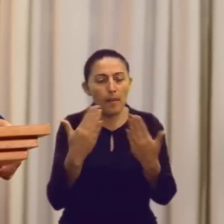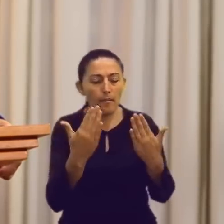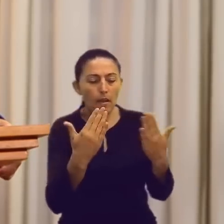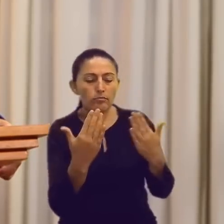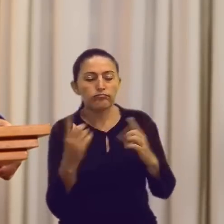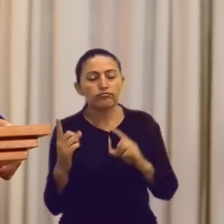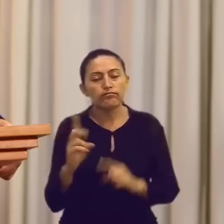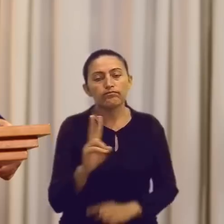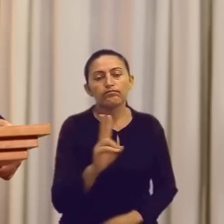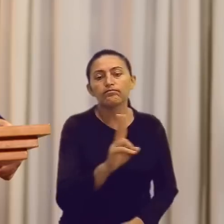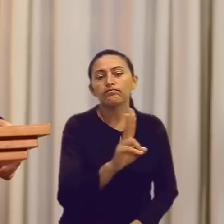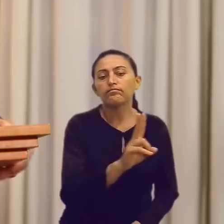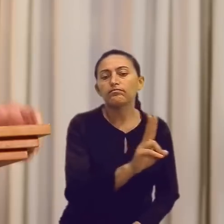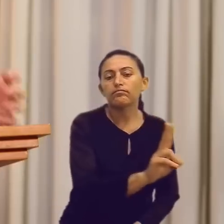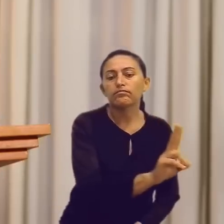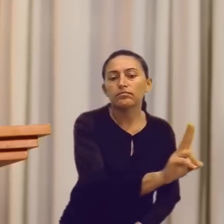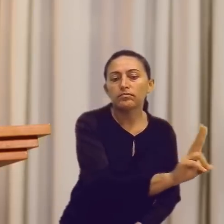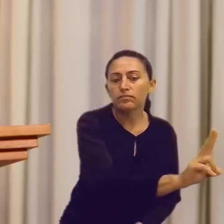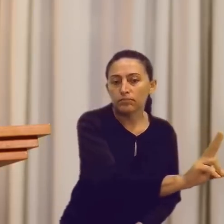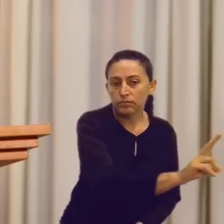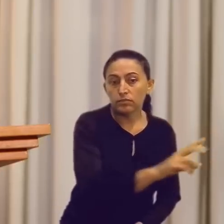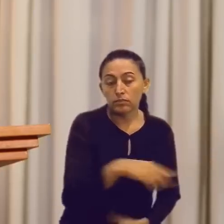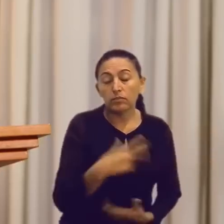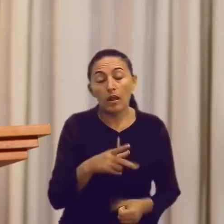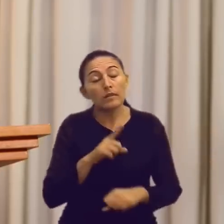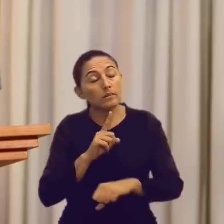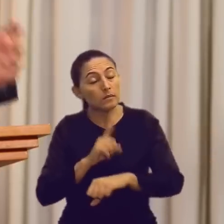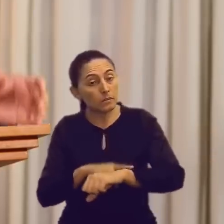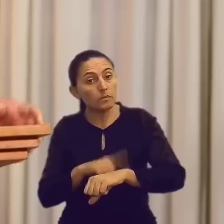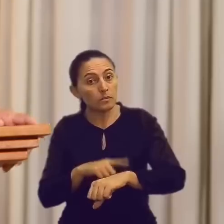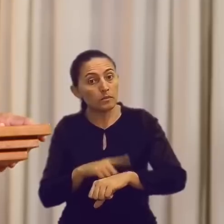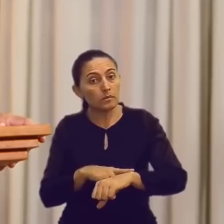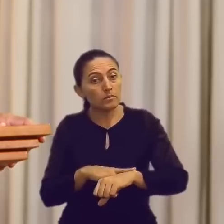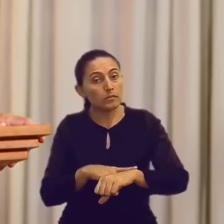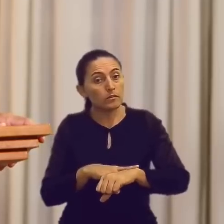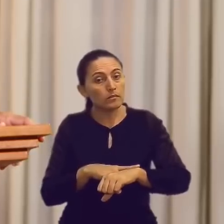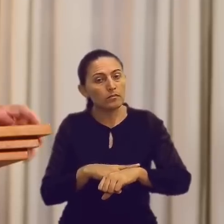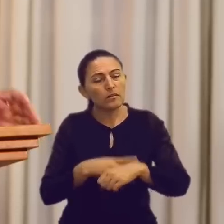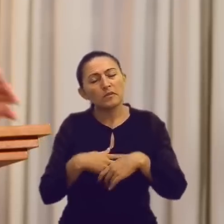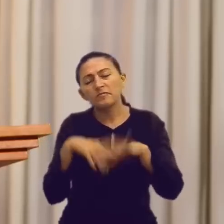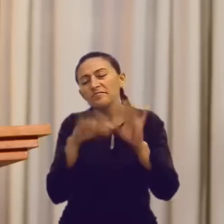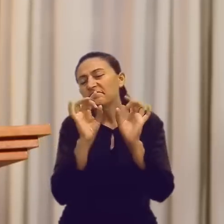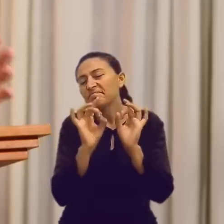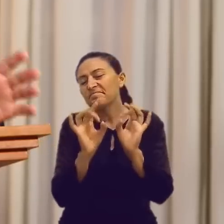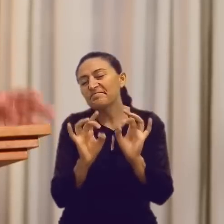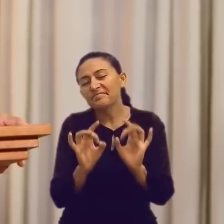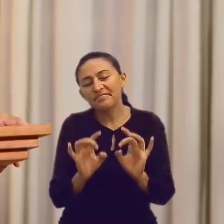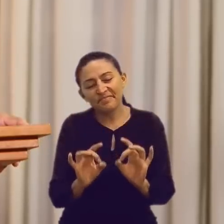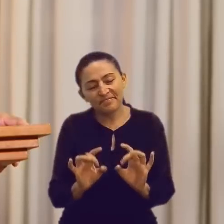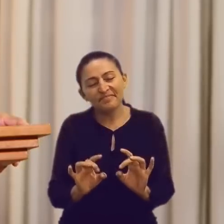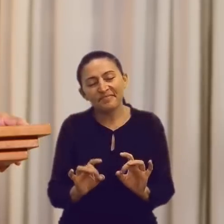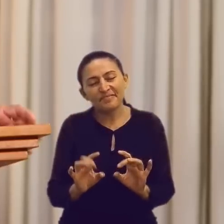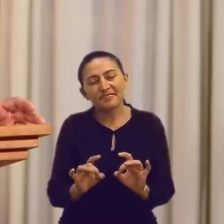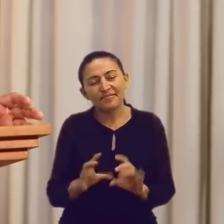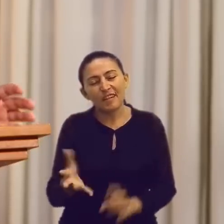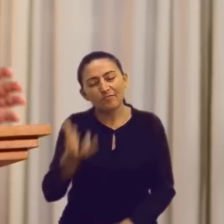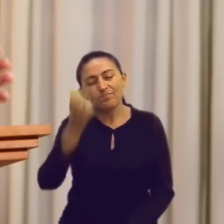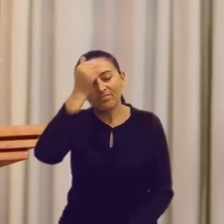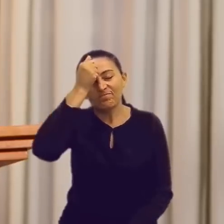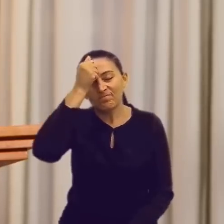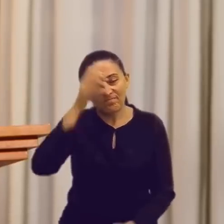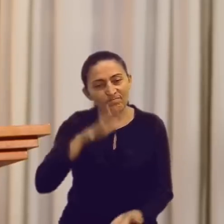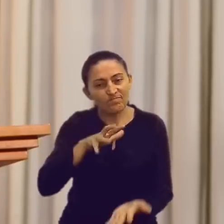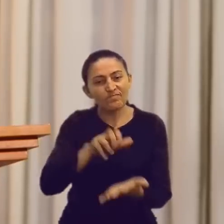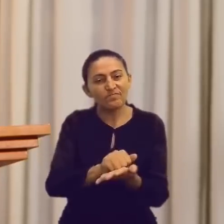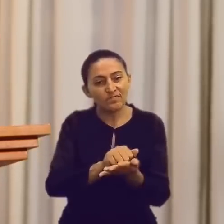E, de fato, esse momento ali foi todo especial, foi muito marcante. Pedro